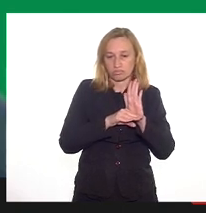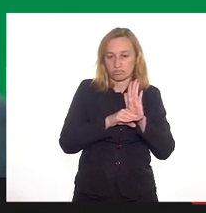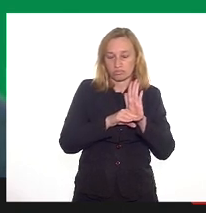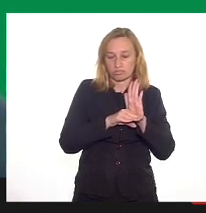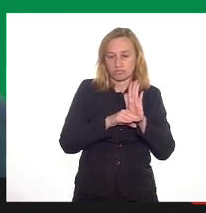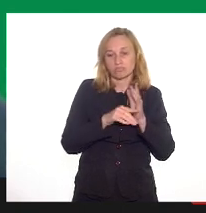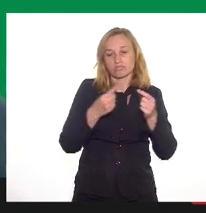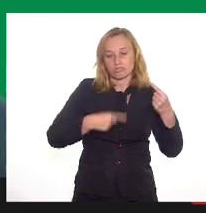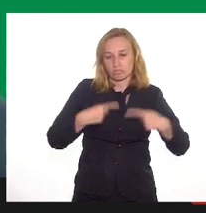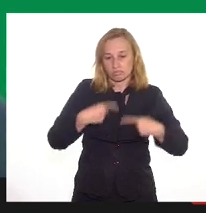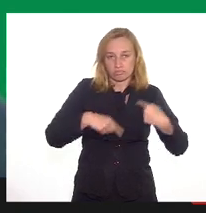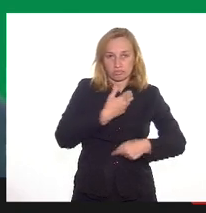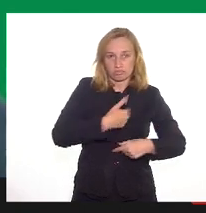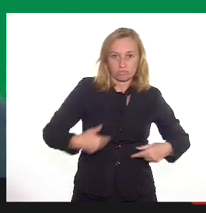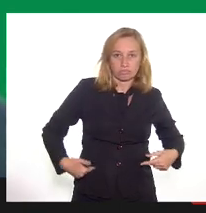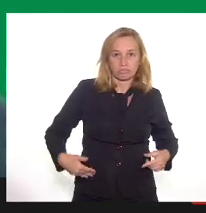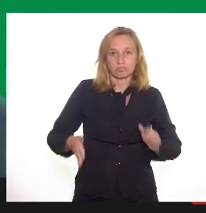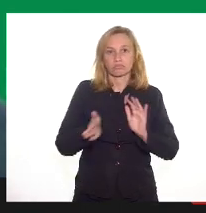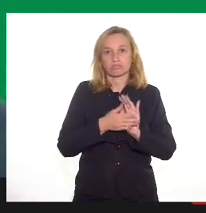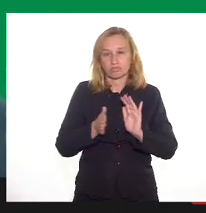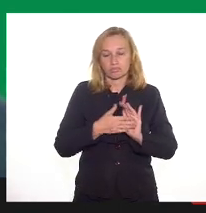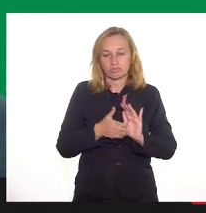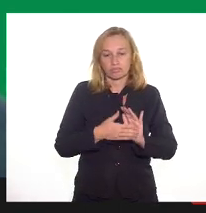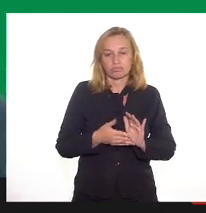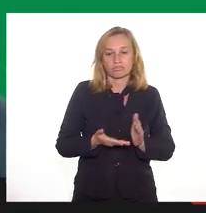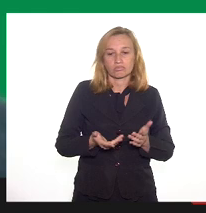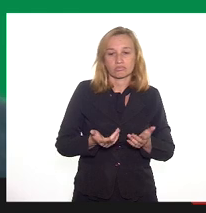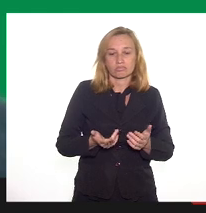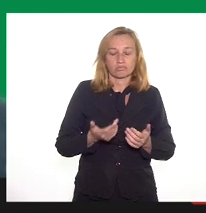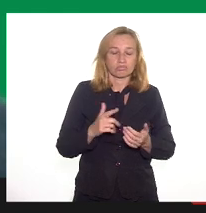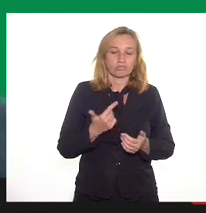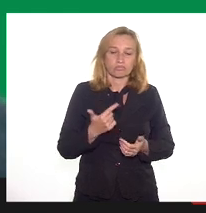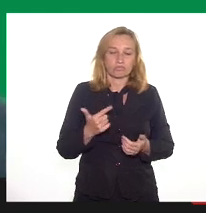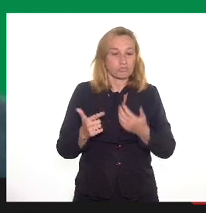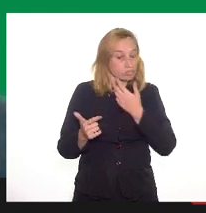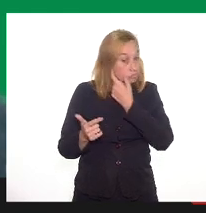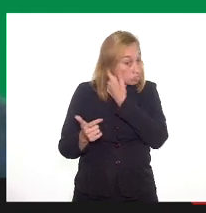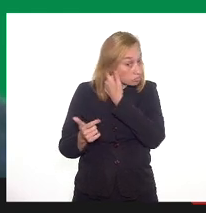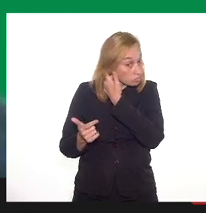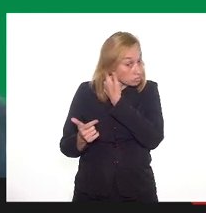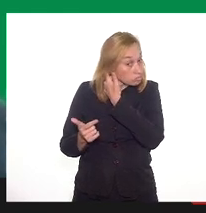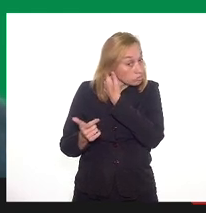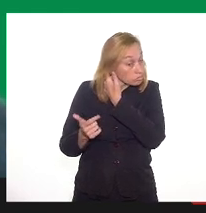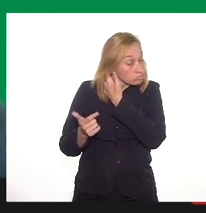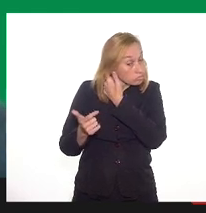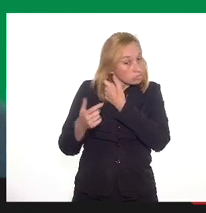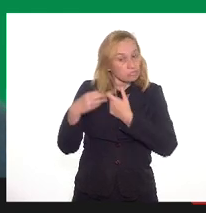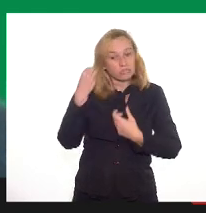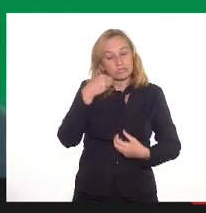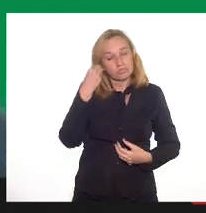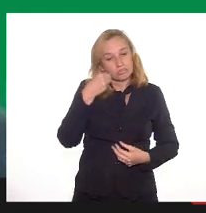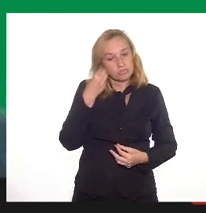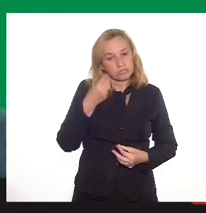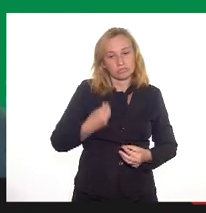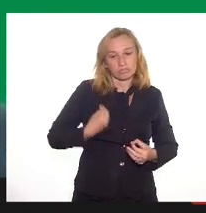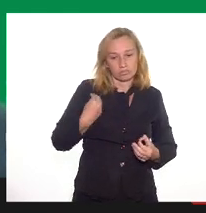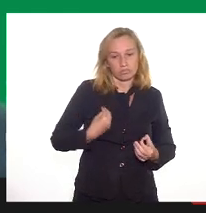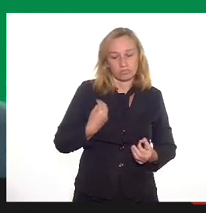as políticas públicas e as propostas em teoria sem considerar a experiência real vivida, né,